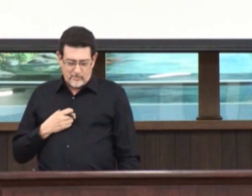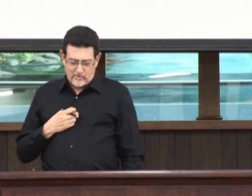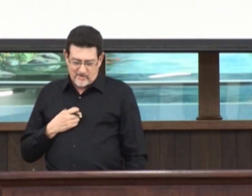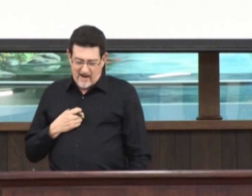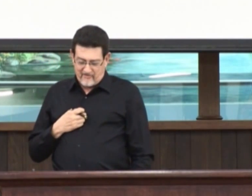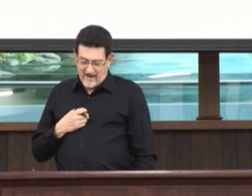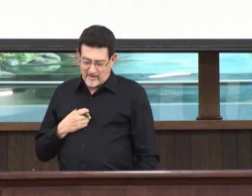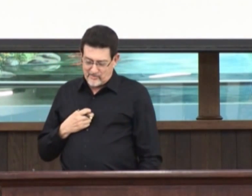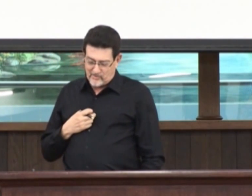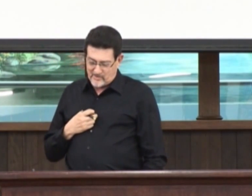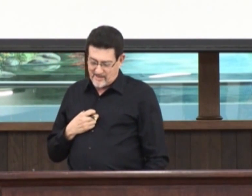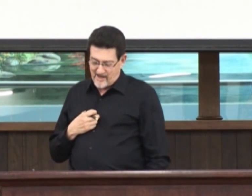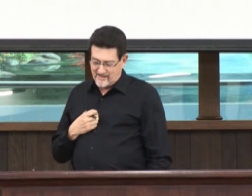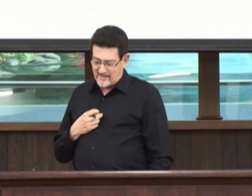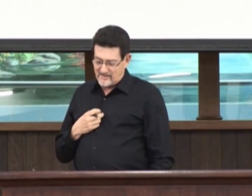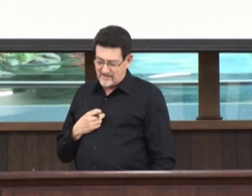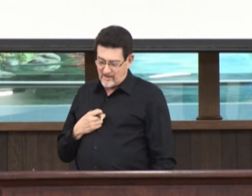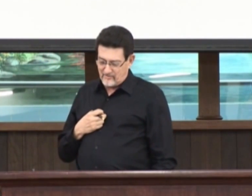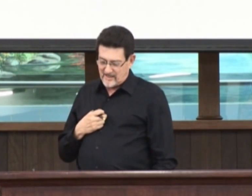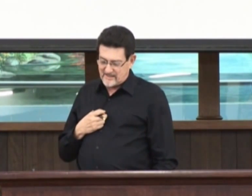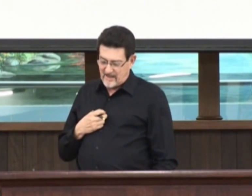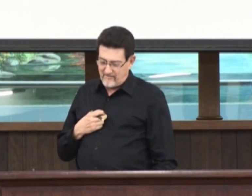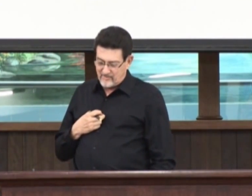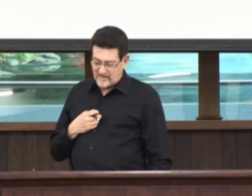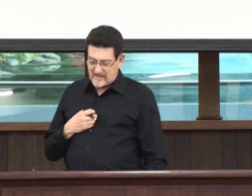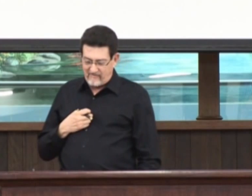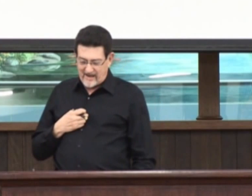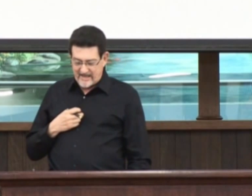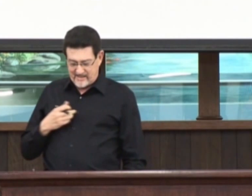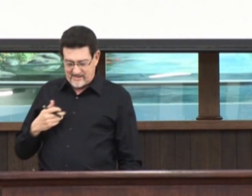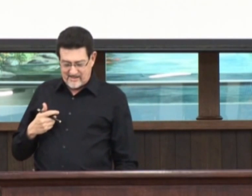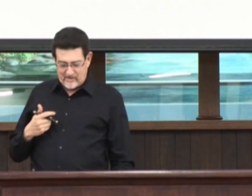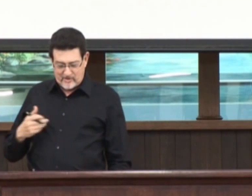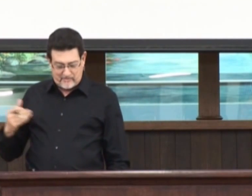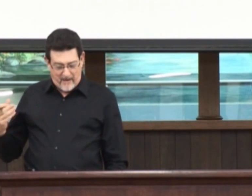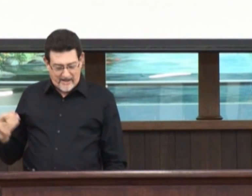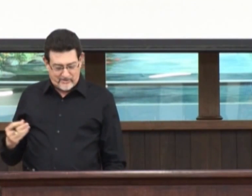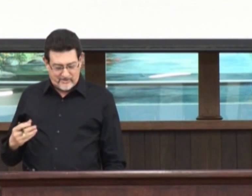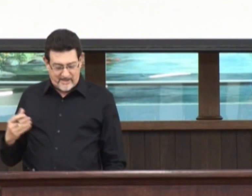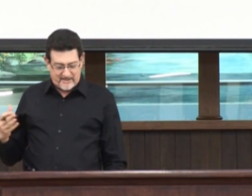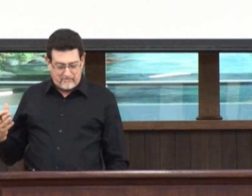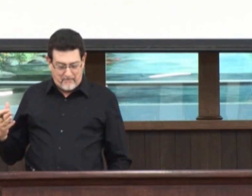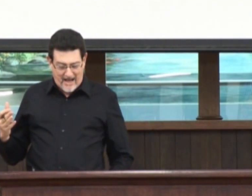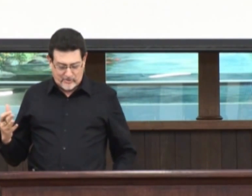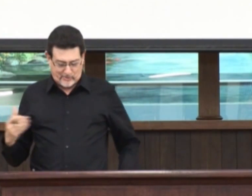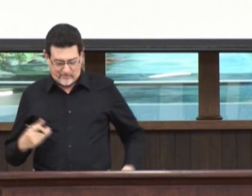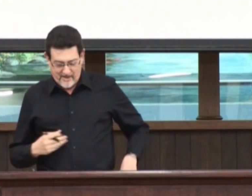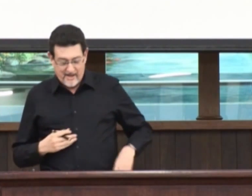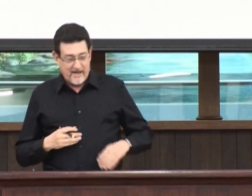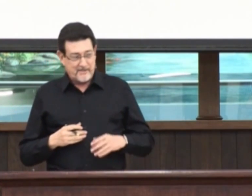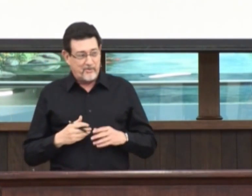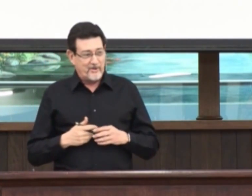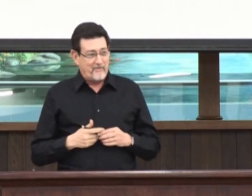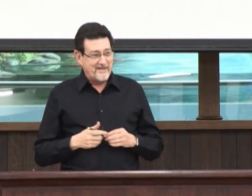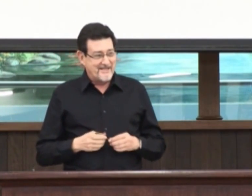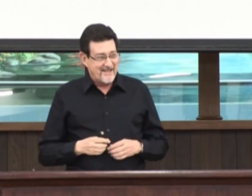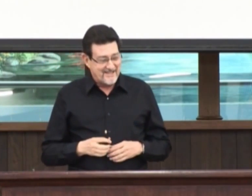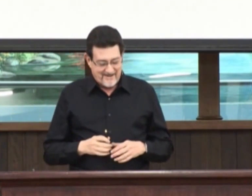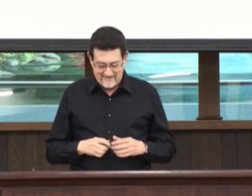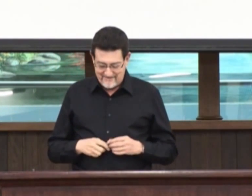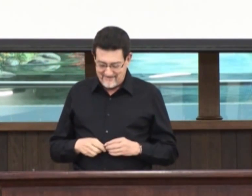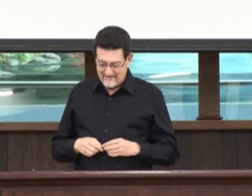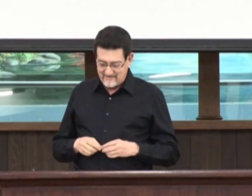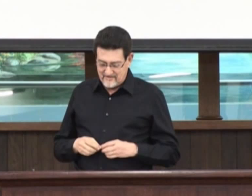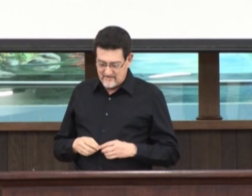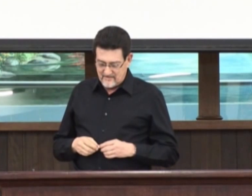São todos os cavalos e os cães que estão nas cavalariças e nos pátios desse paço, respondeu a